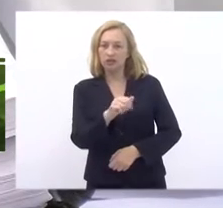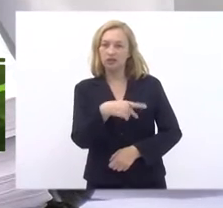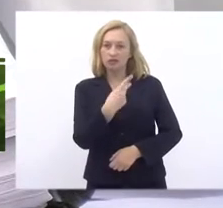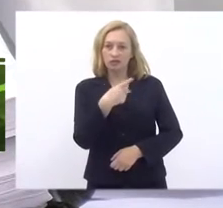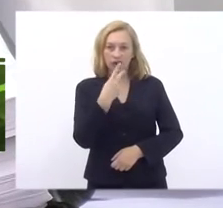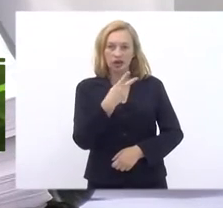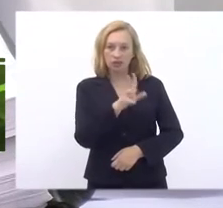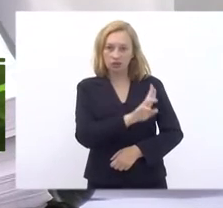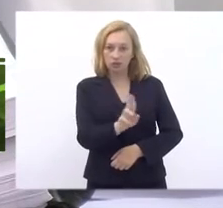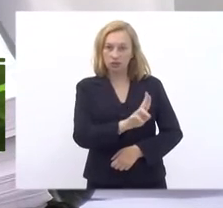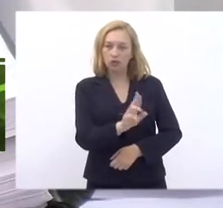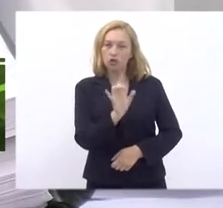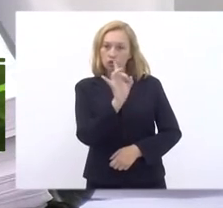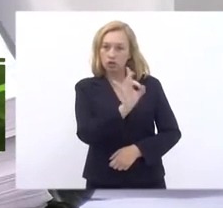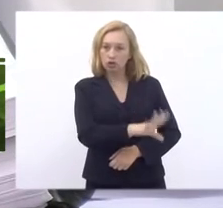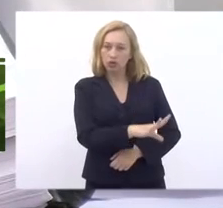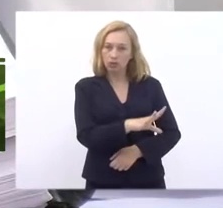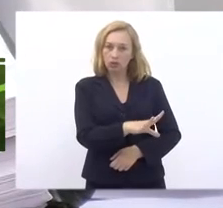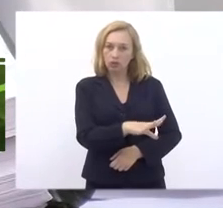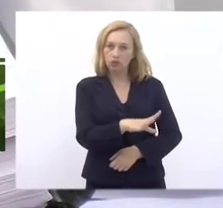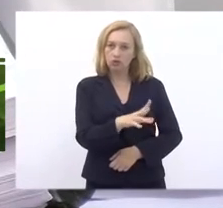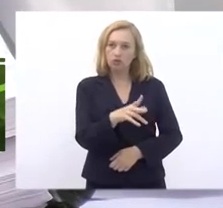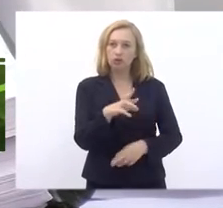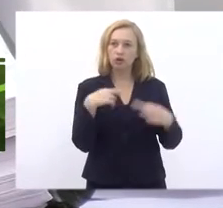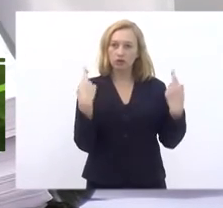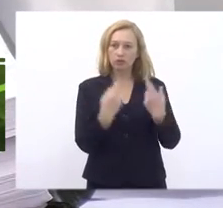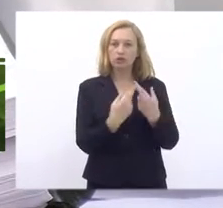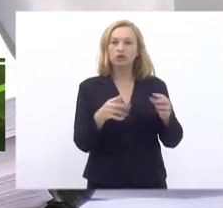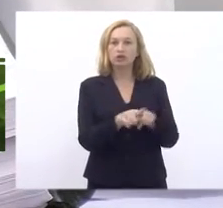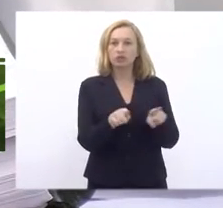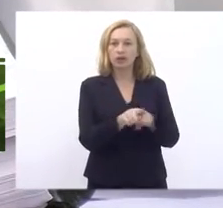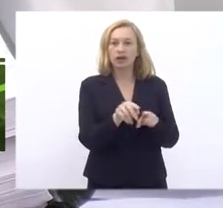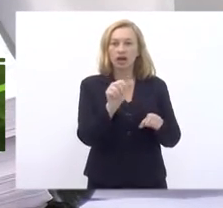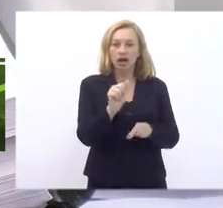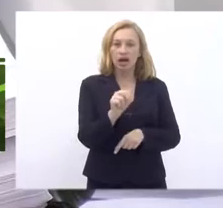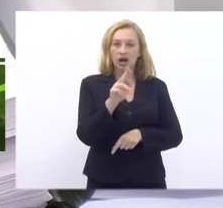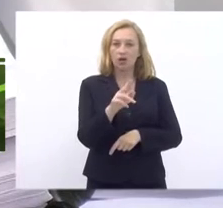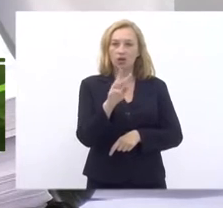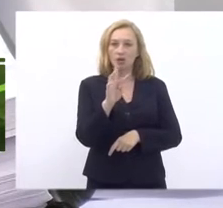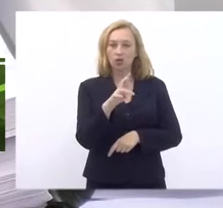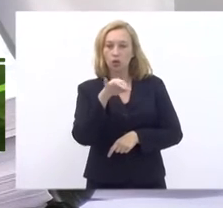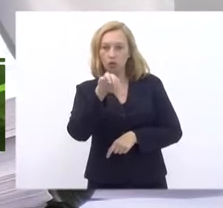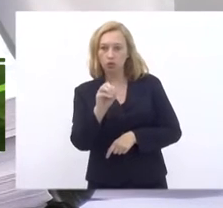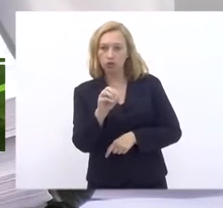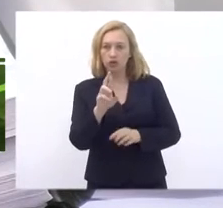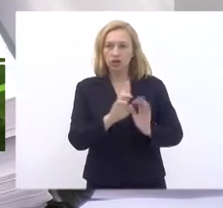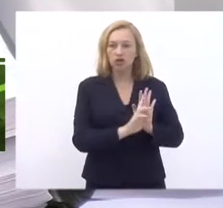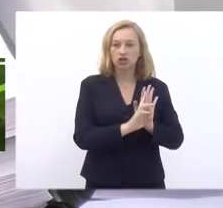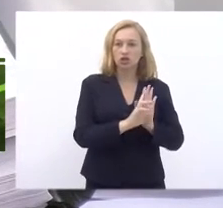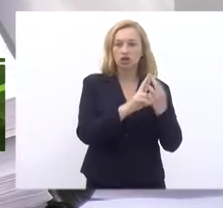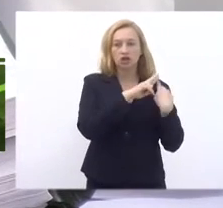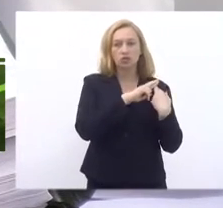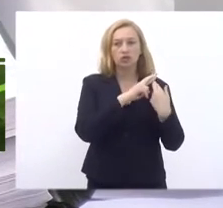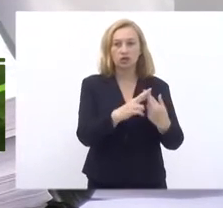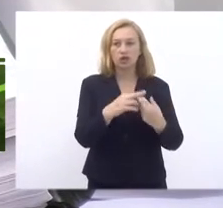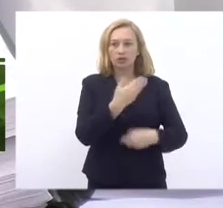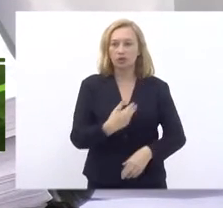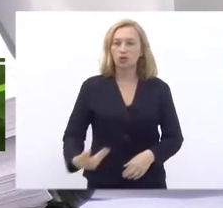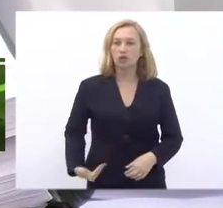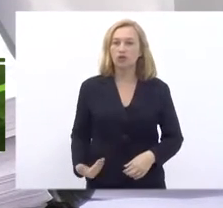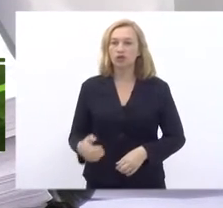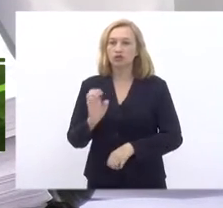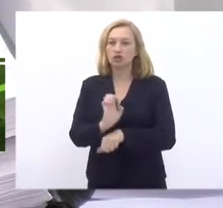nome na nossa última oitiva, o seu nome e do Haroldo também, como sendo os responsáveis pelo governo do Estado na